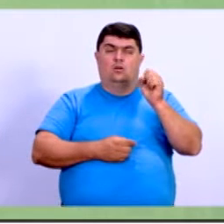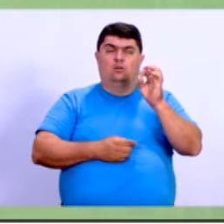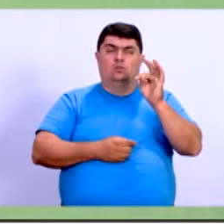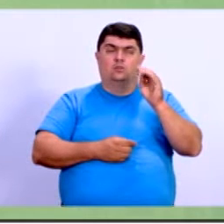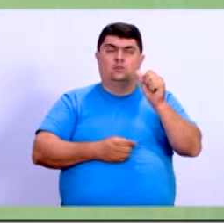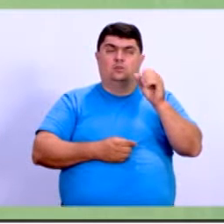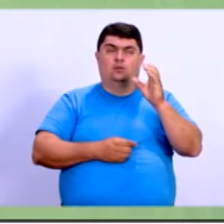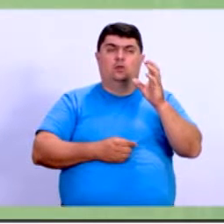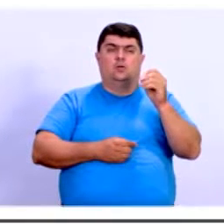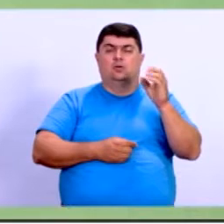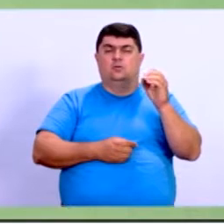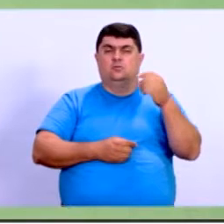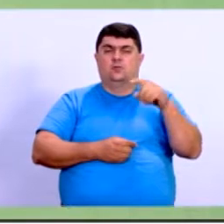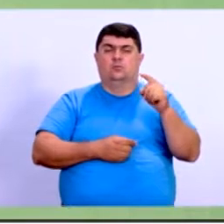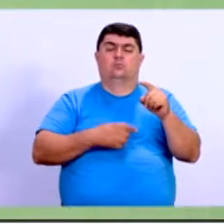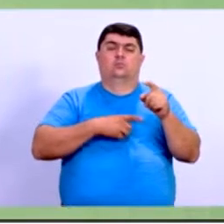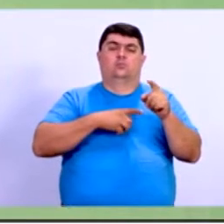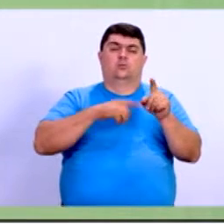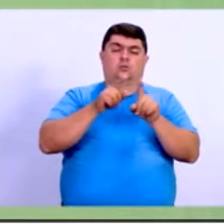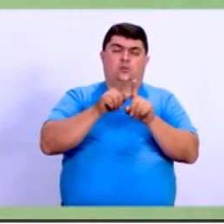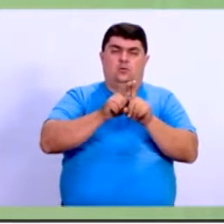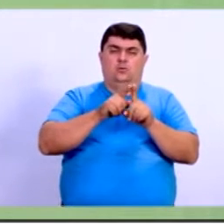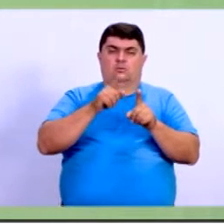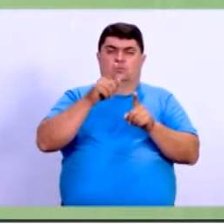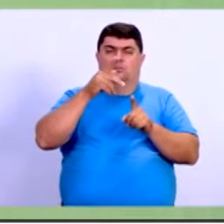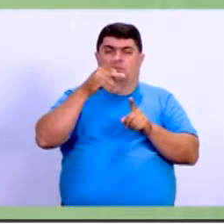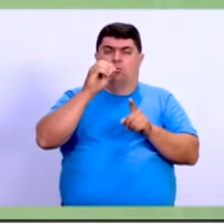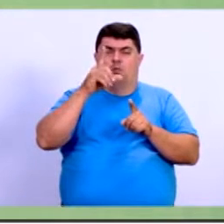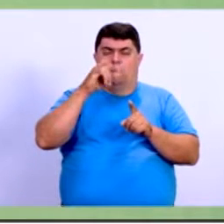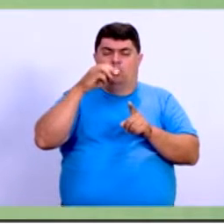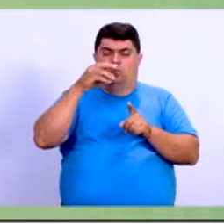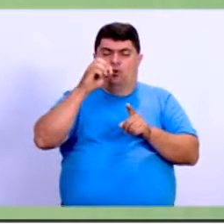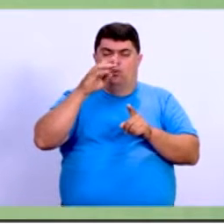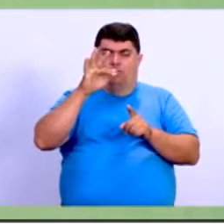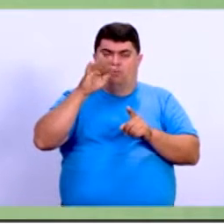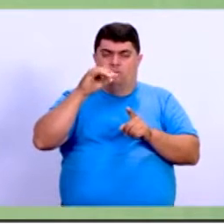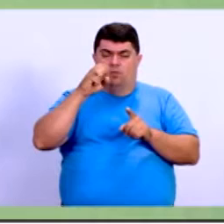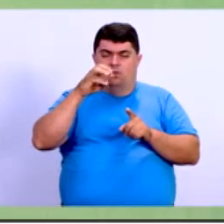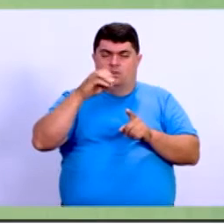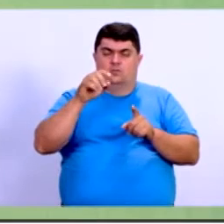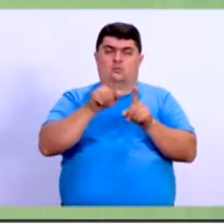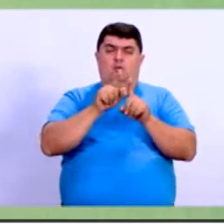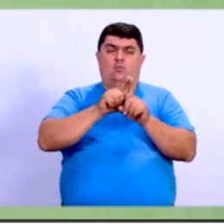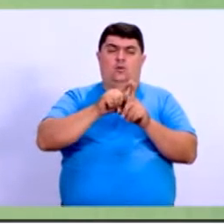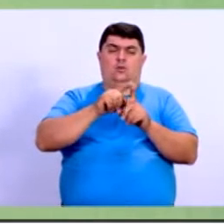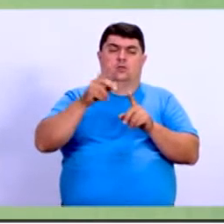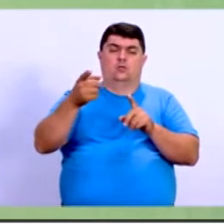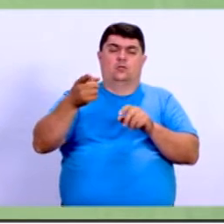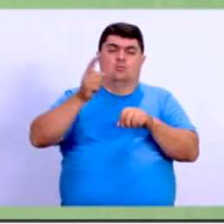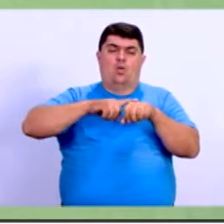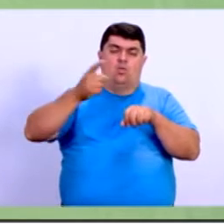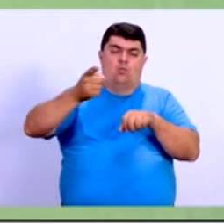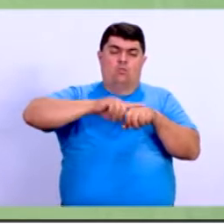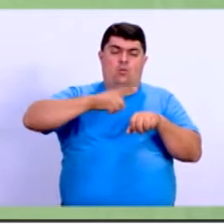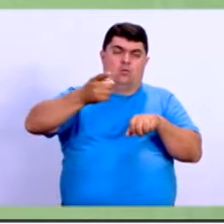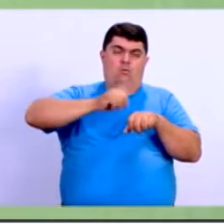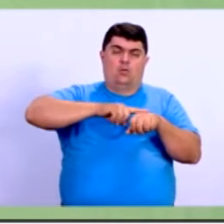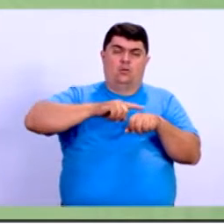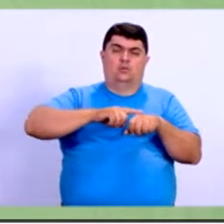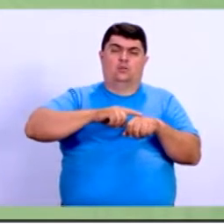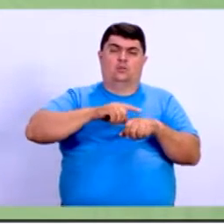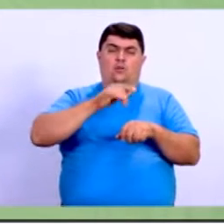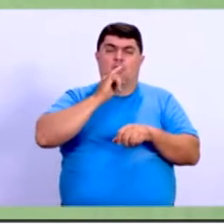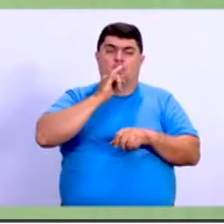encapsulamento, polimorfismo e herança, onde encapsulamento é a forma que um